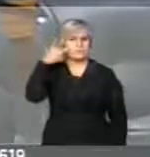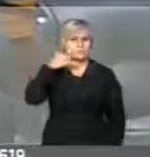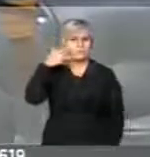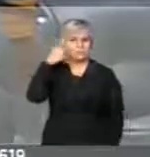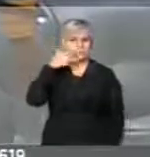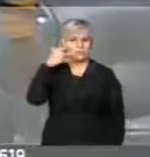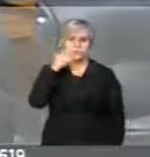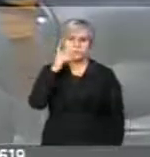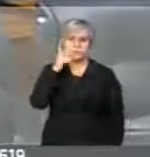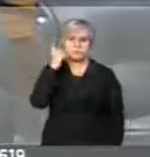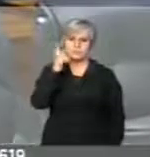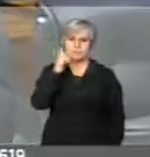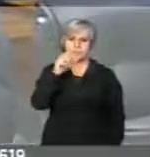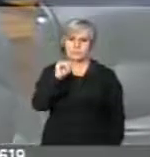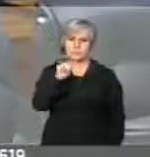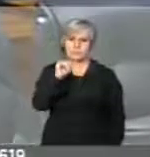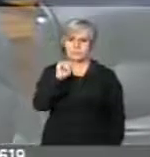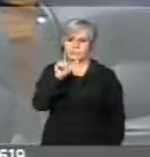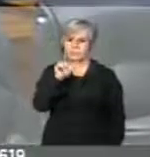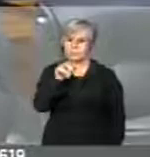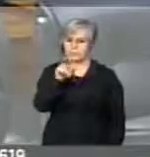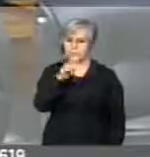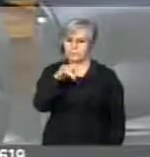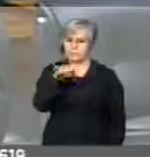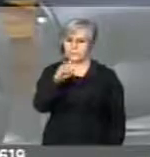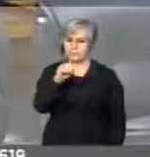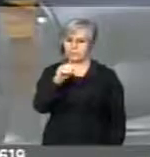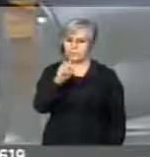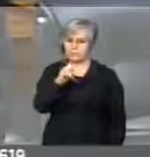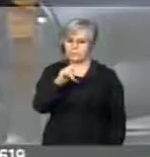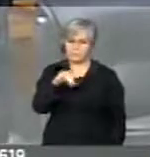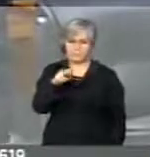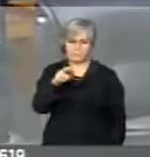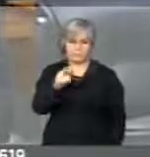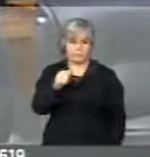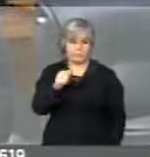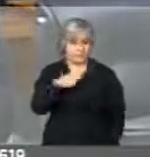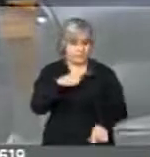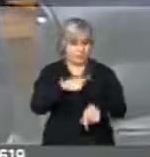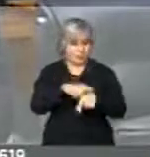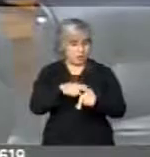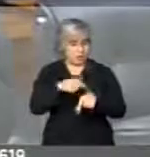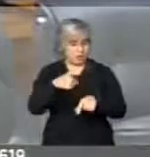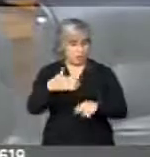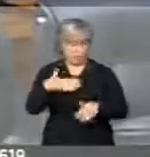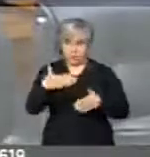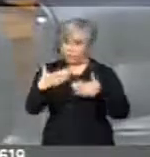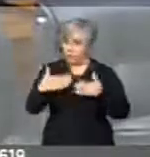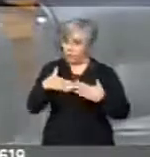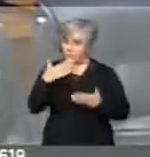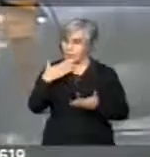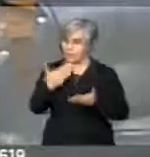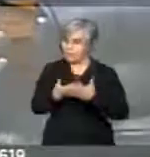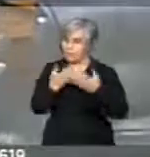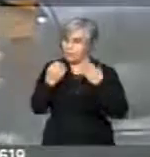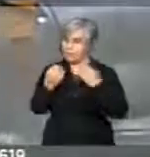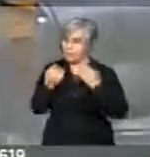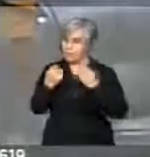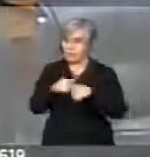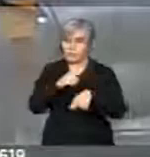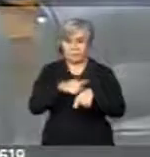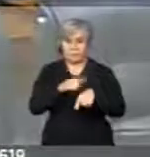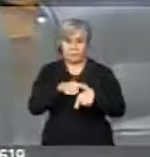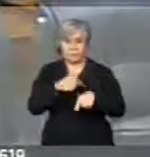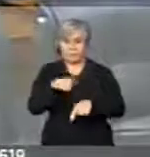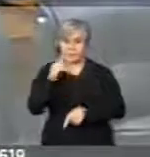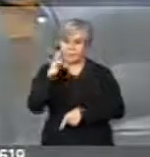deputado Silvio Costa. Eu lhe garanto que no primeiro momento eu fiquei indignado, mas quando eu vi que ele